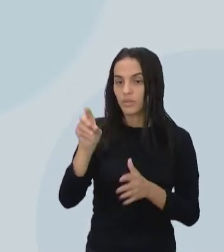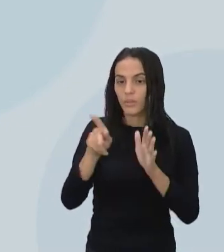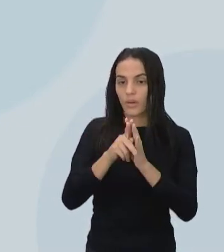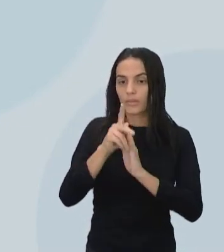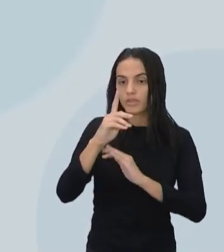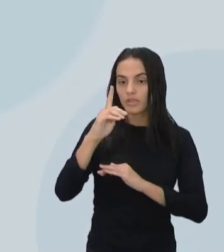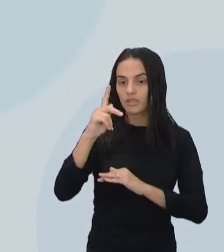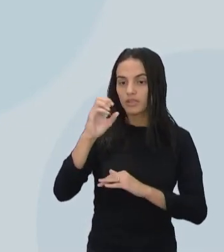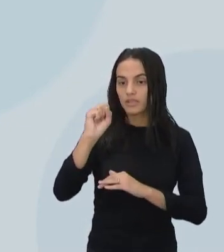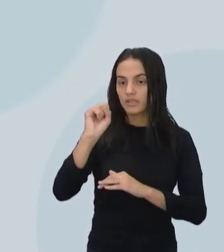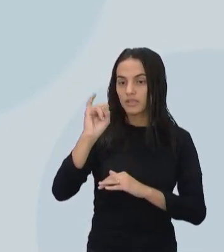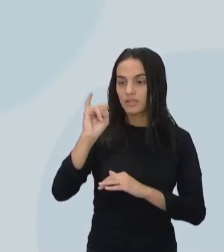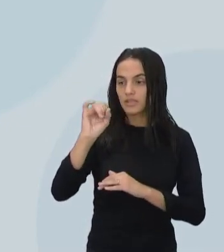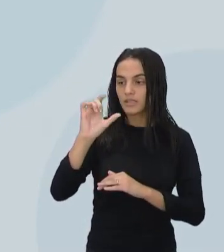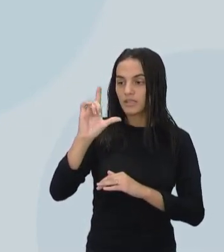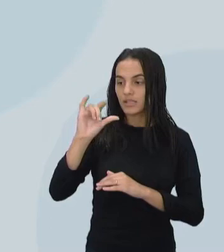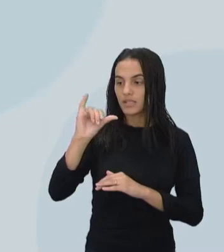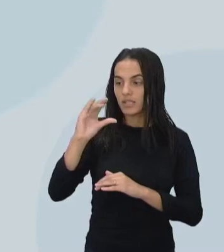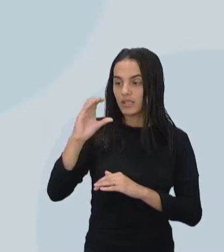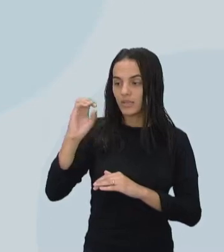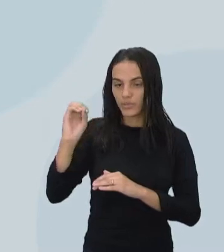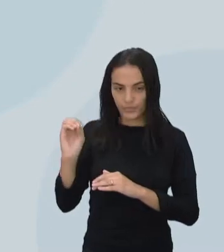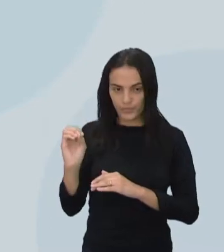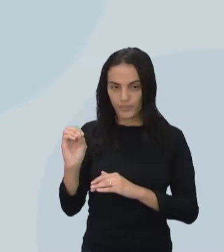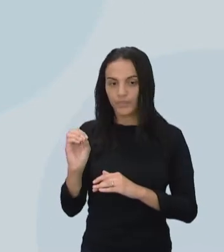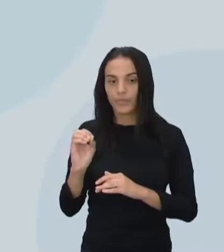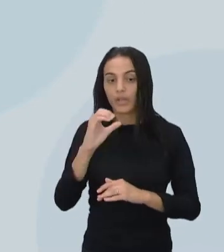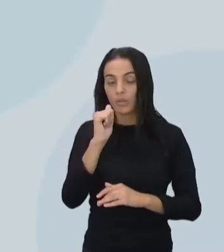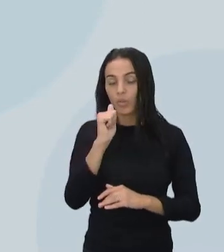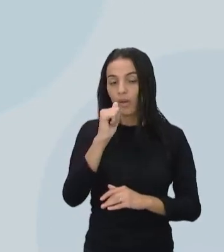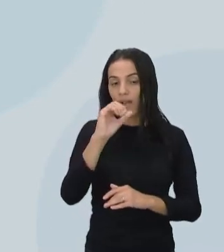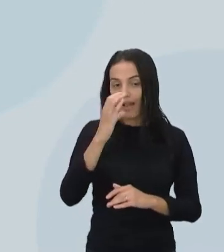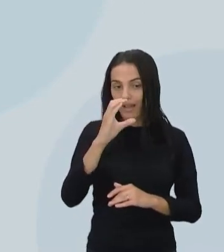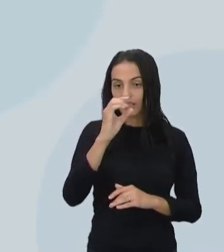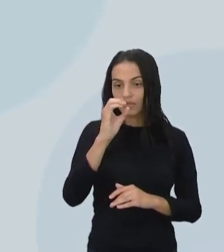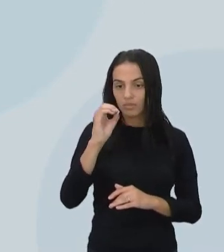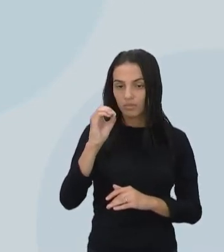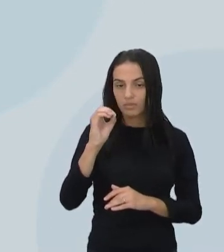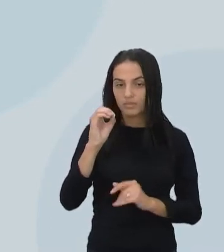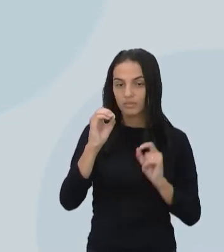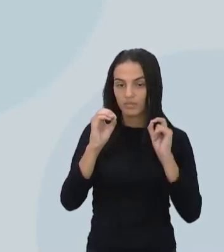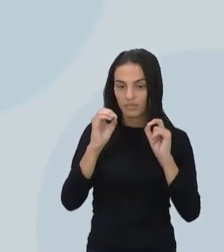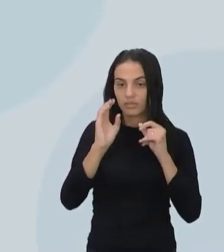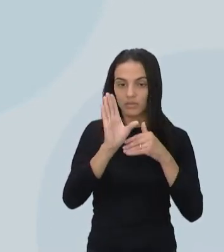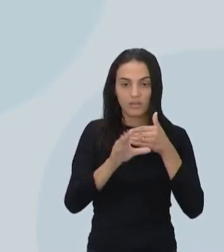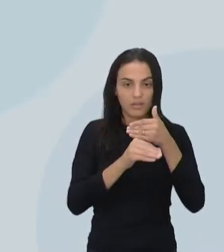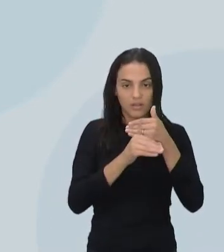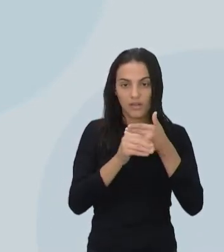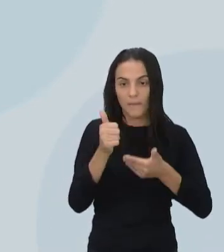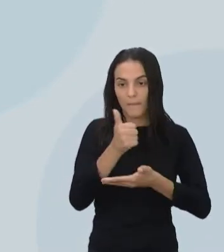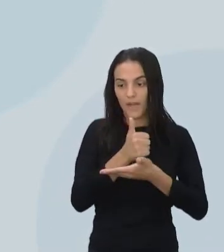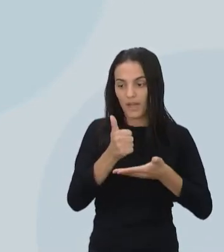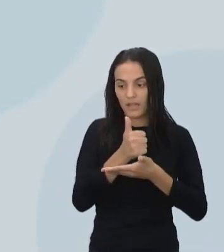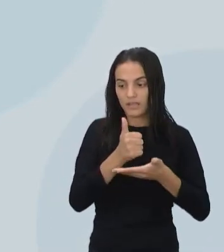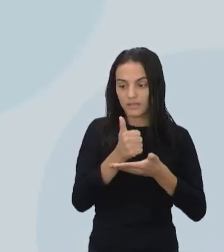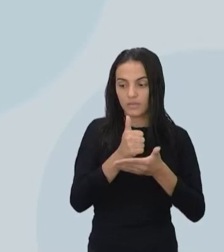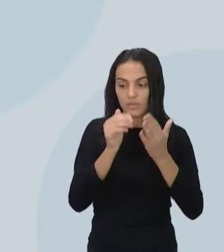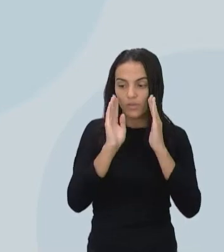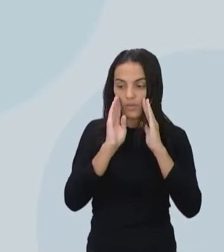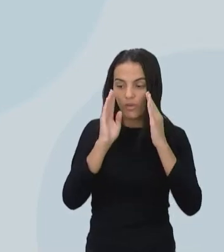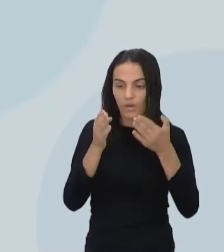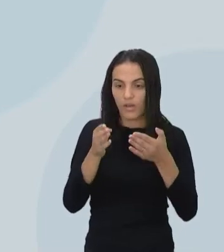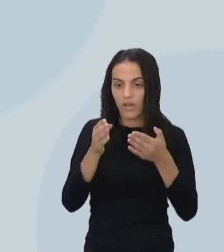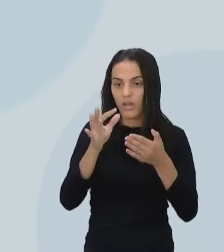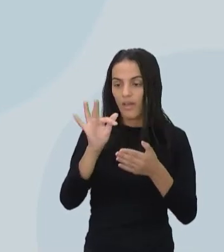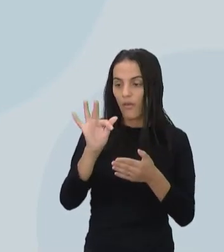silício, também conhecido como sílica. Do aço, o componente básico em maior concentração é